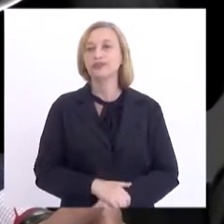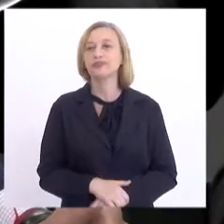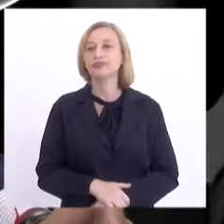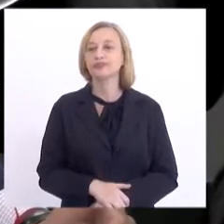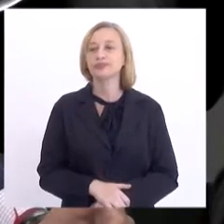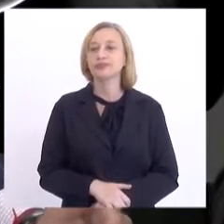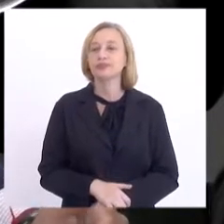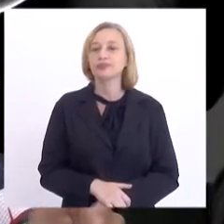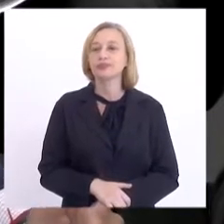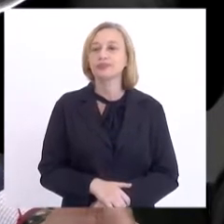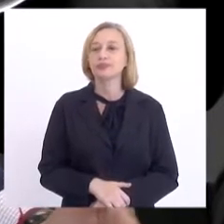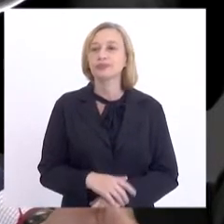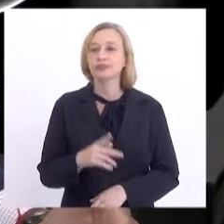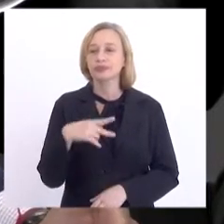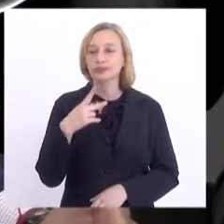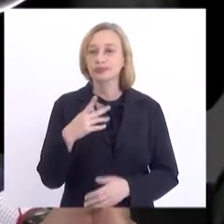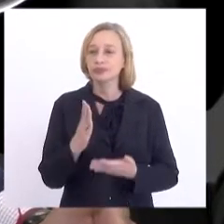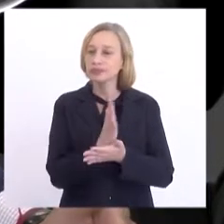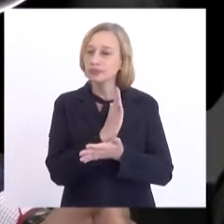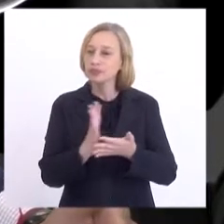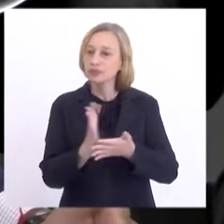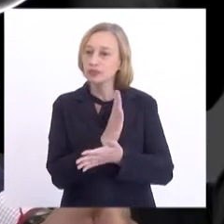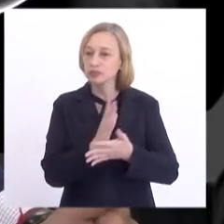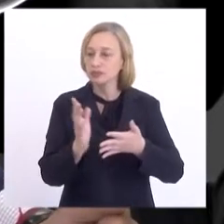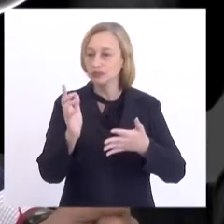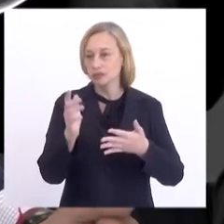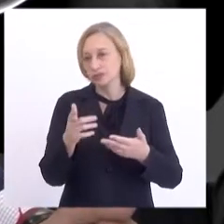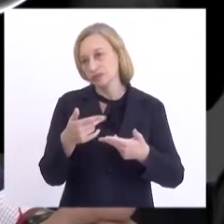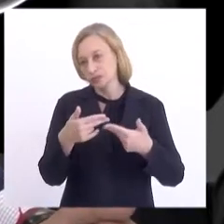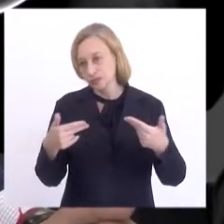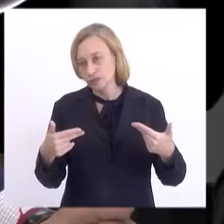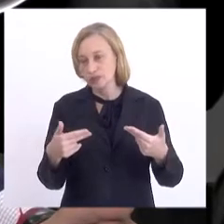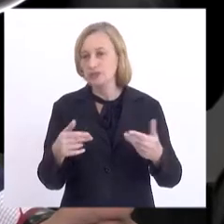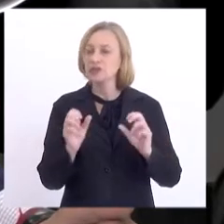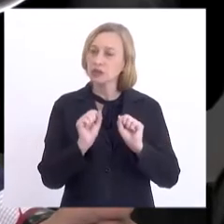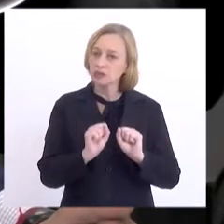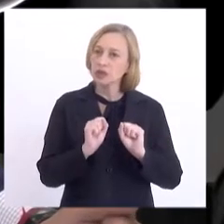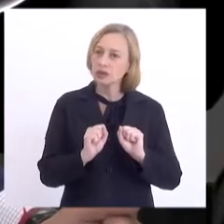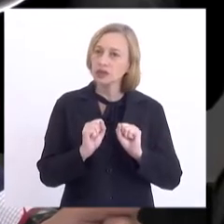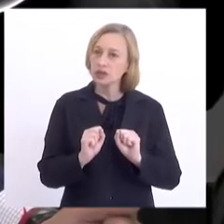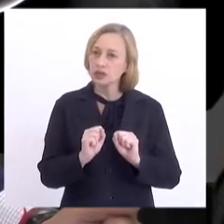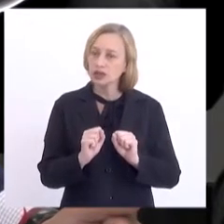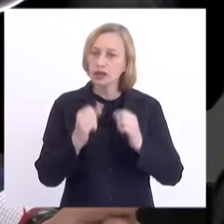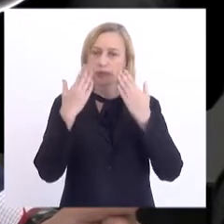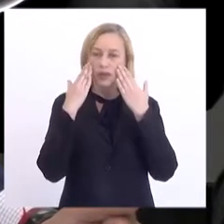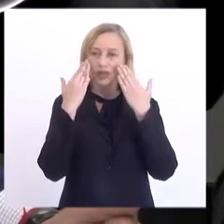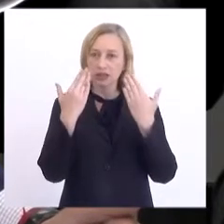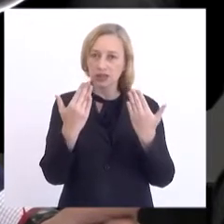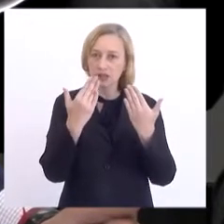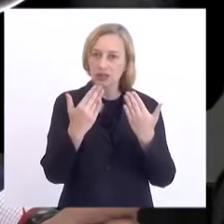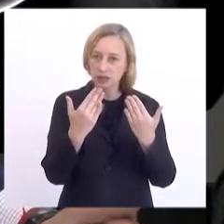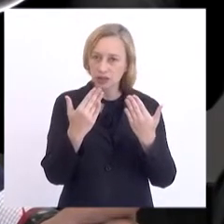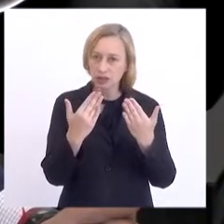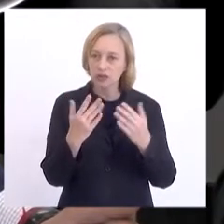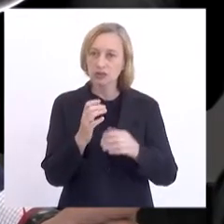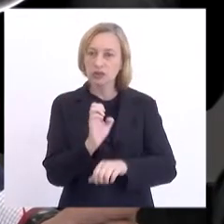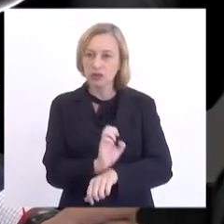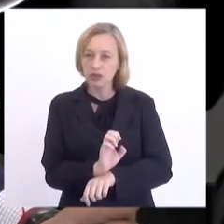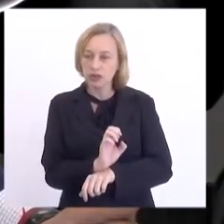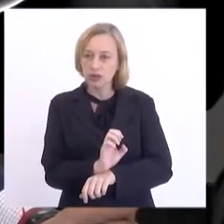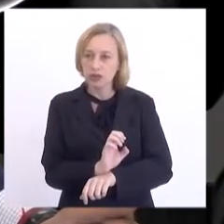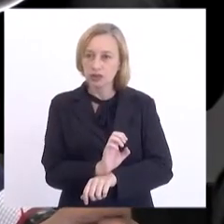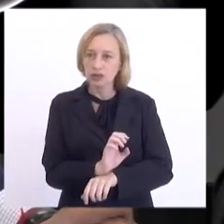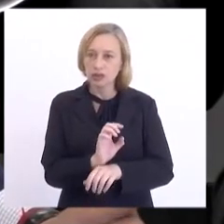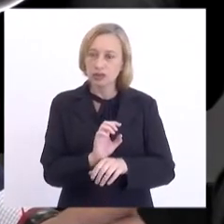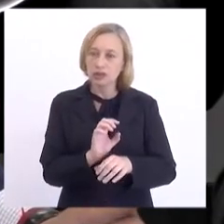eu queria estabelecer algumas premissas aqui para que a gente possa apresentar as condições do estado